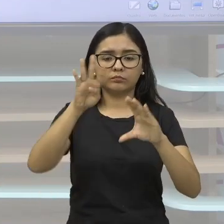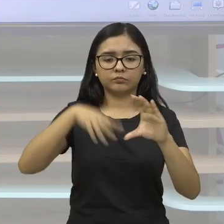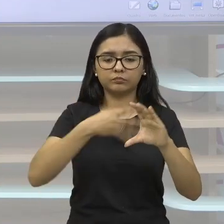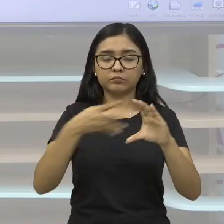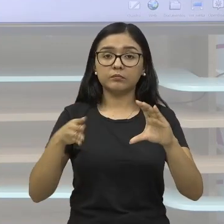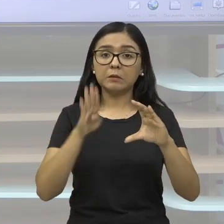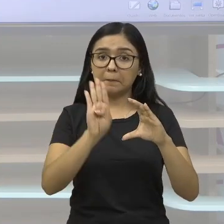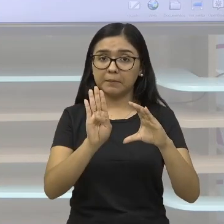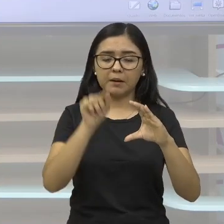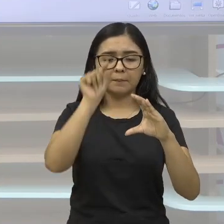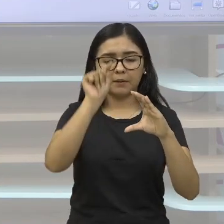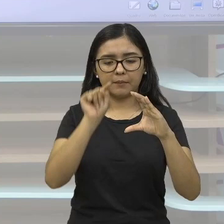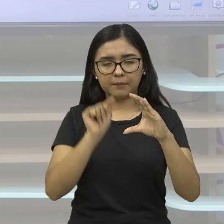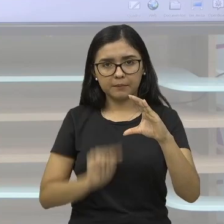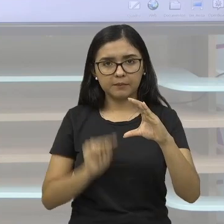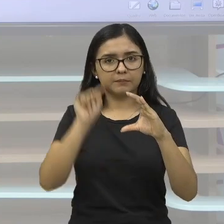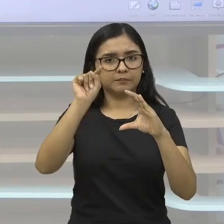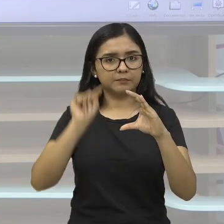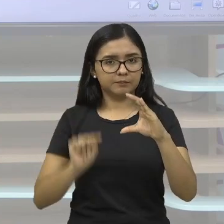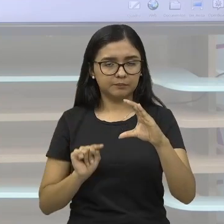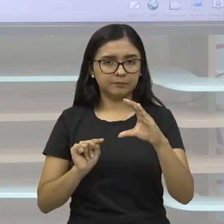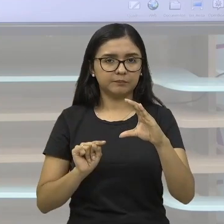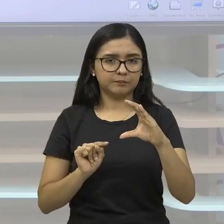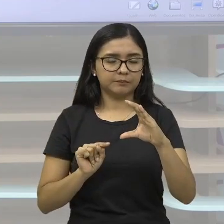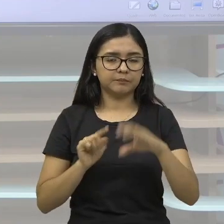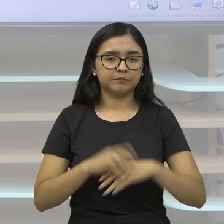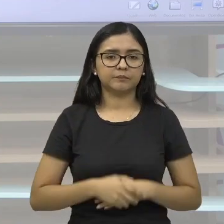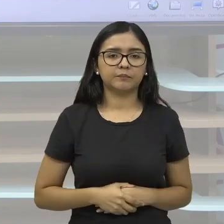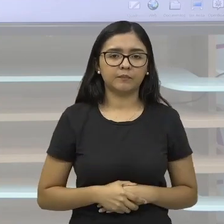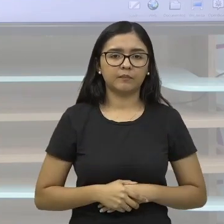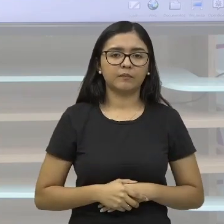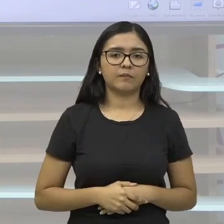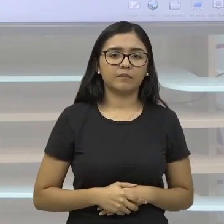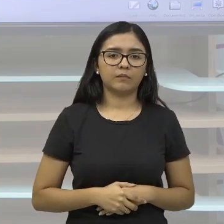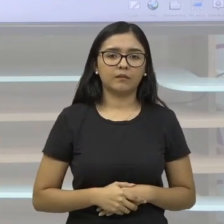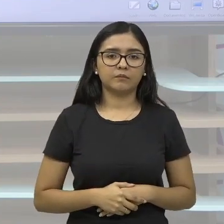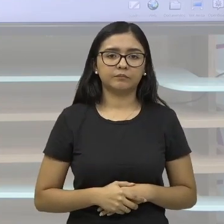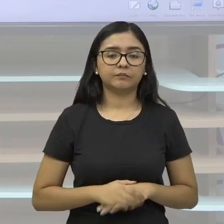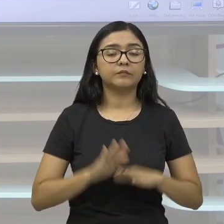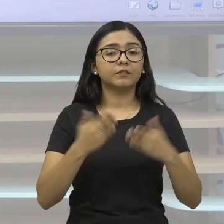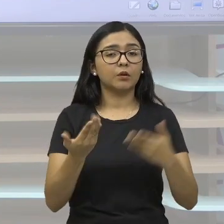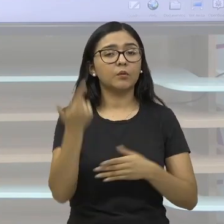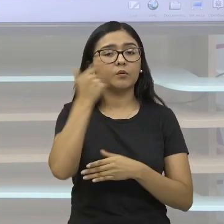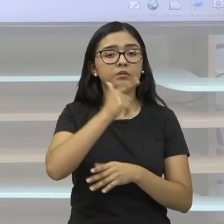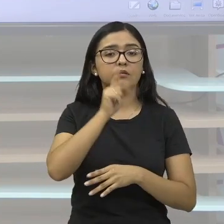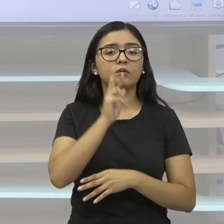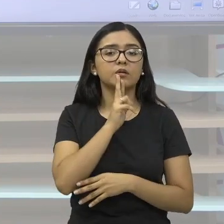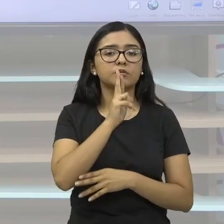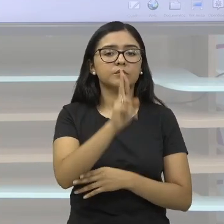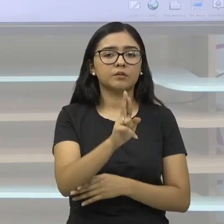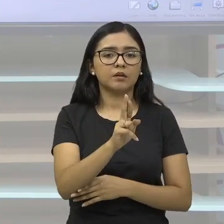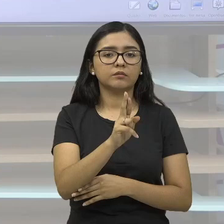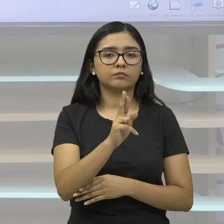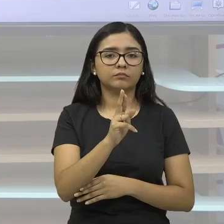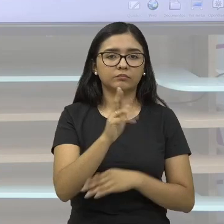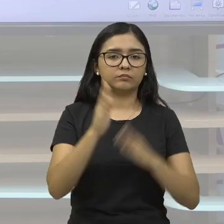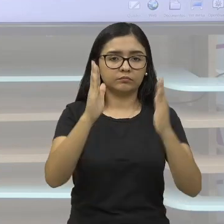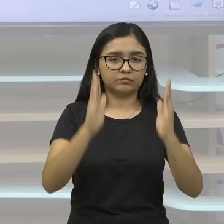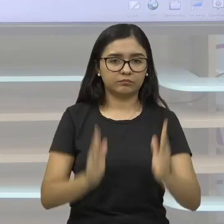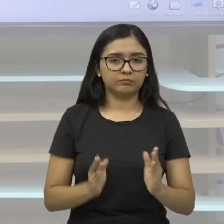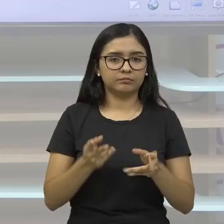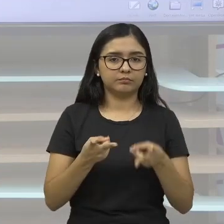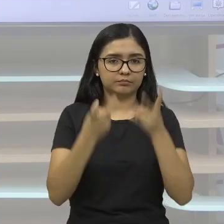matriz B, tá? Quando eu multipliquei 3 vezes A, eu cheguei nessa matriz aqui, tá? Olha